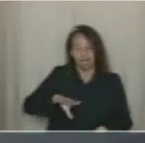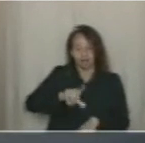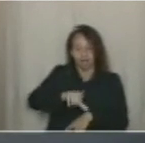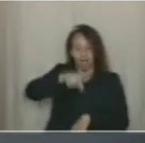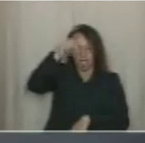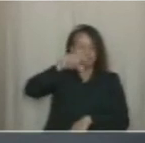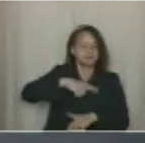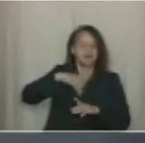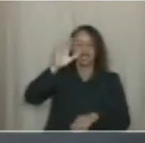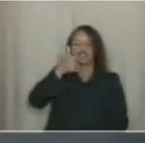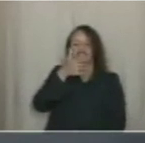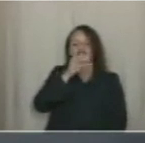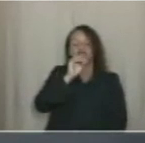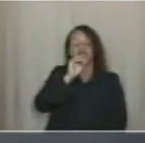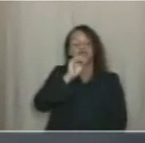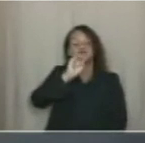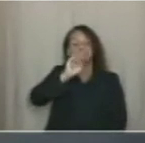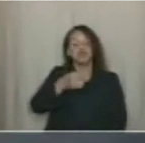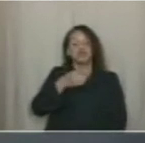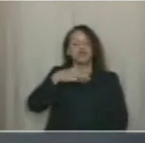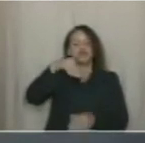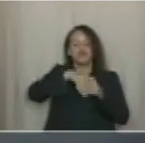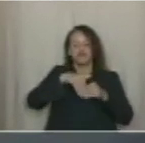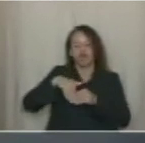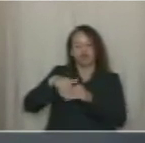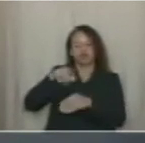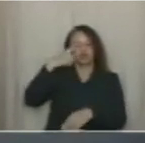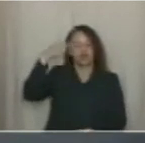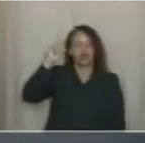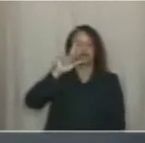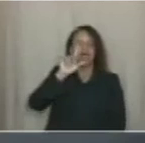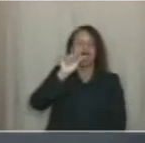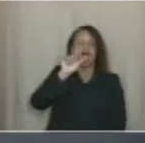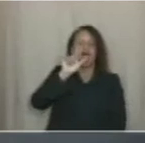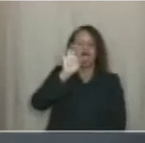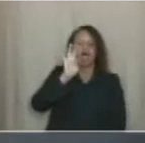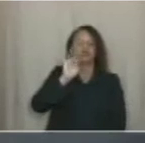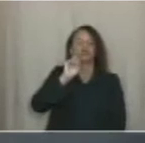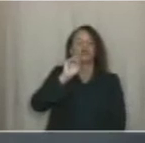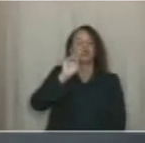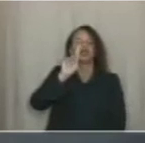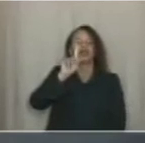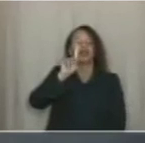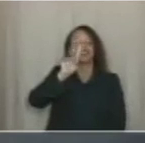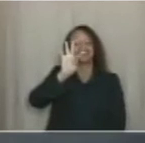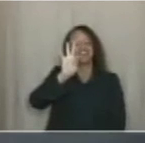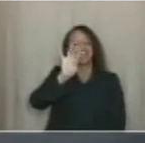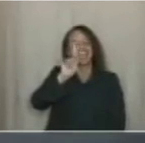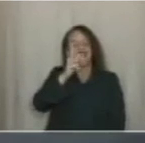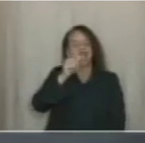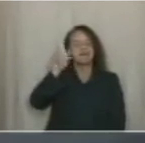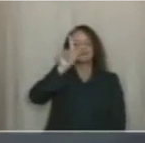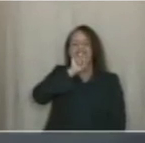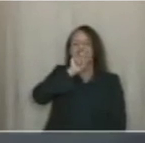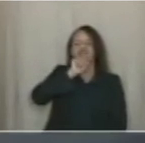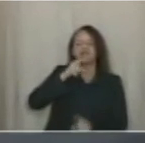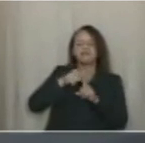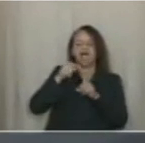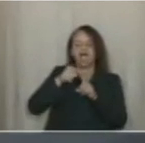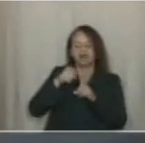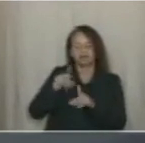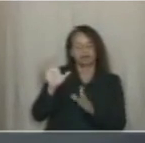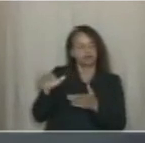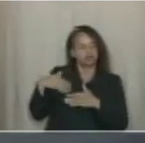mais de mil votos para o conselho de moradores da minha comunidade no alto da telha em passarinho e foi assim